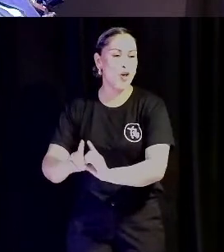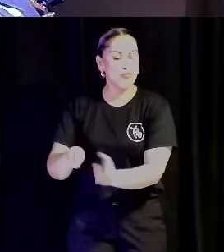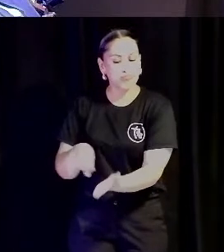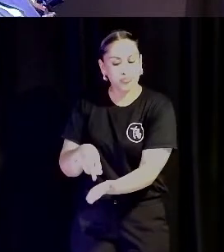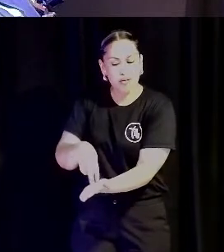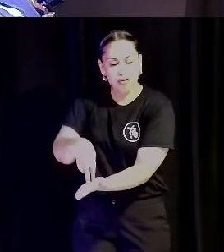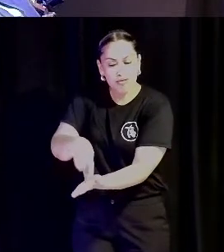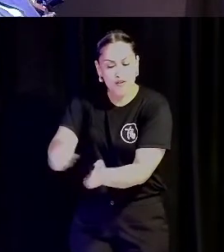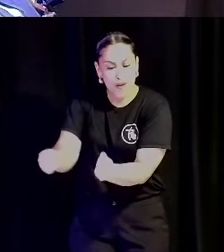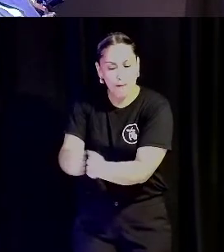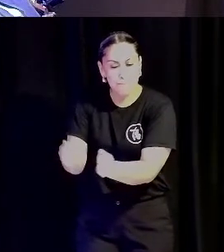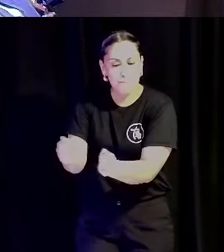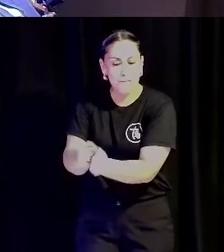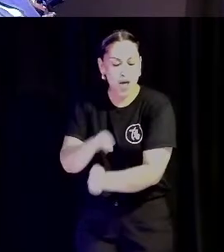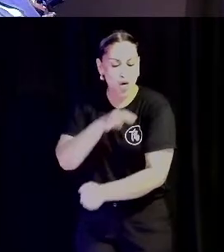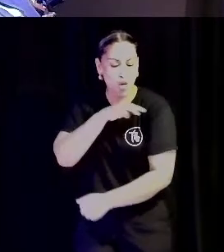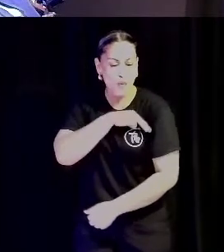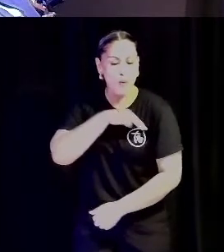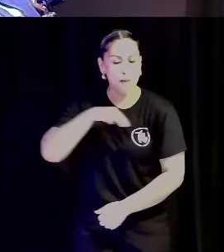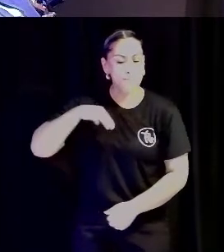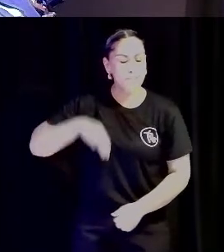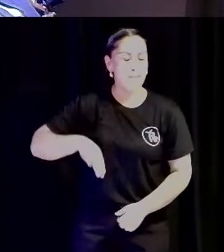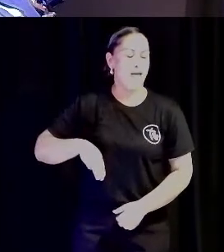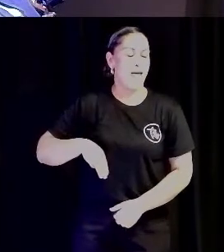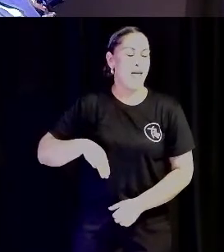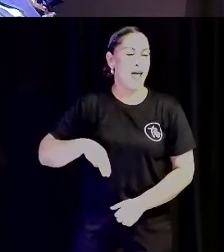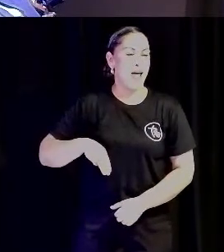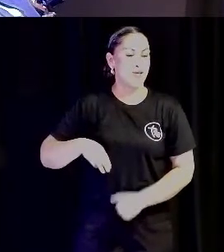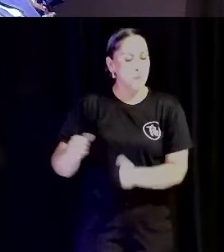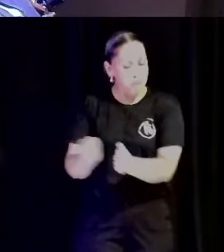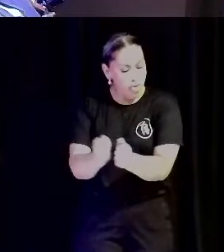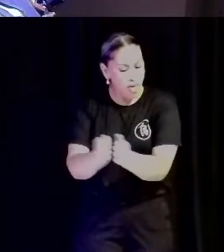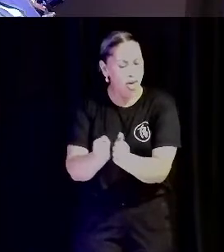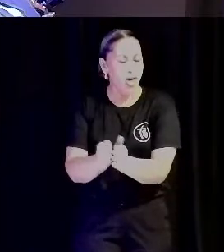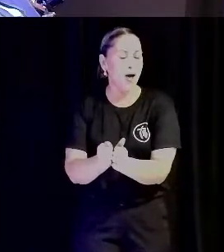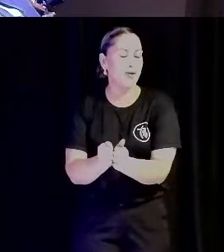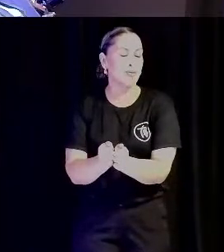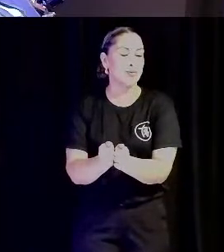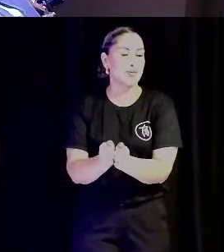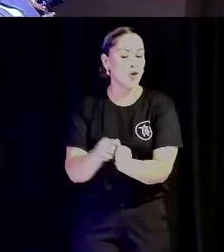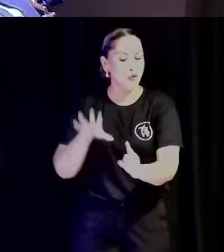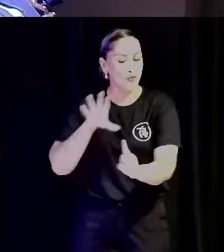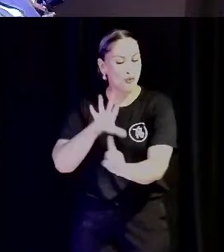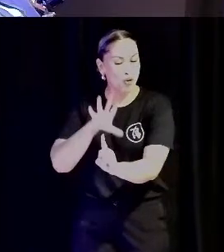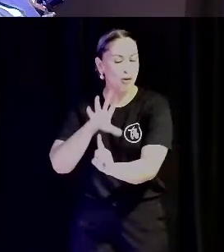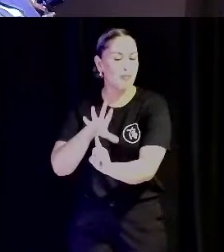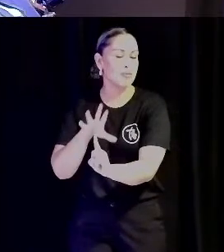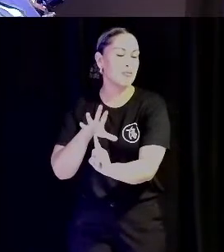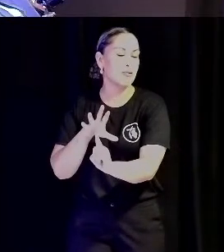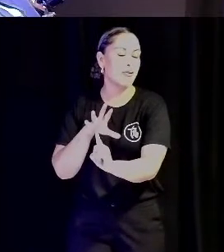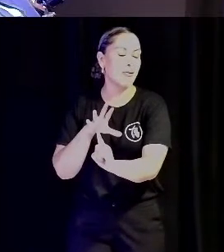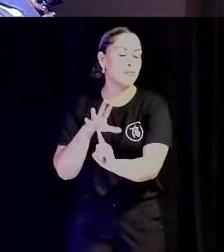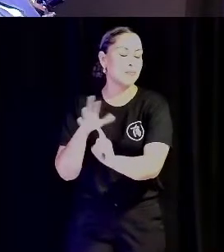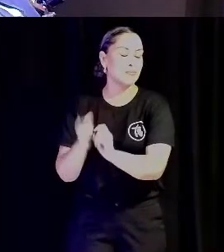seus mestres, que eram cobertos com a poeira que eles, mestres,